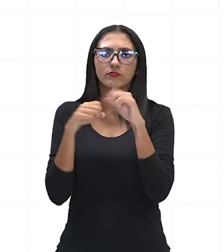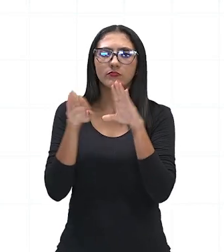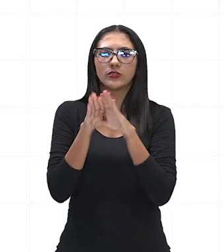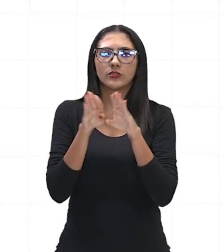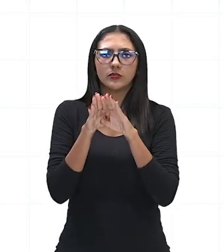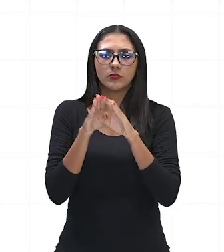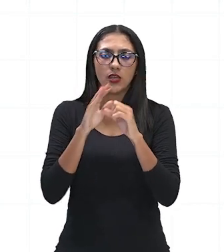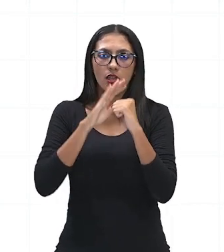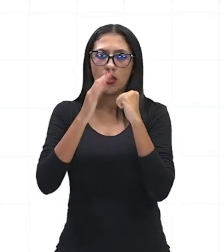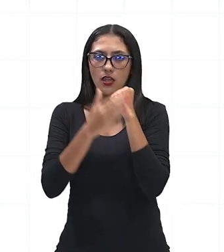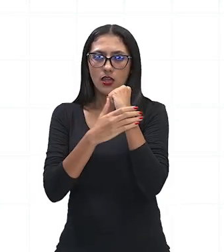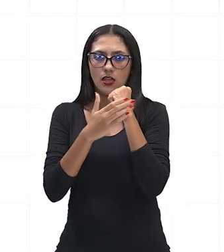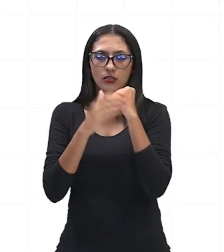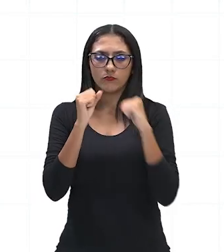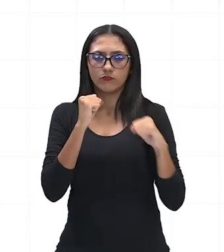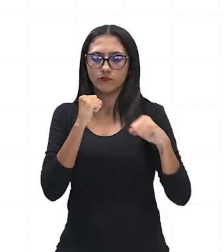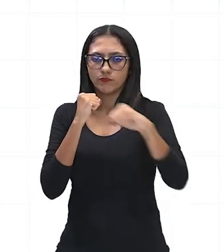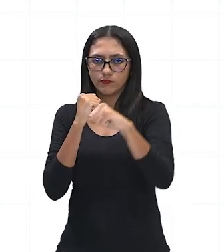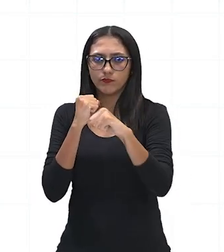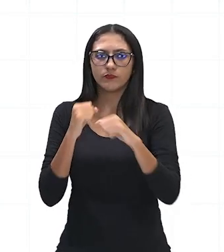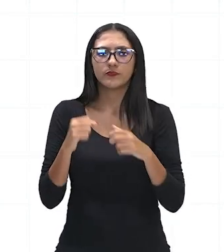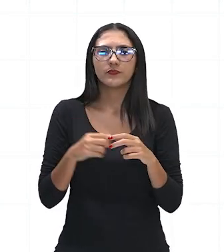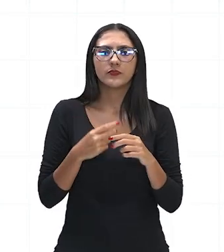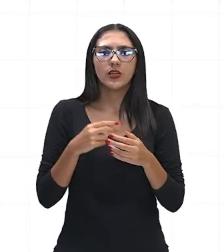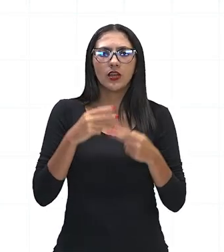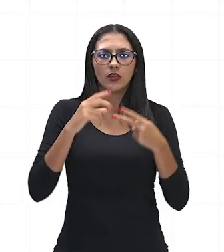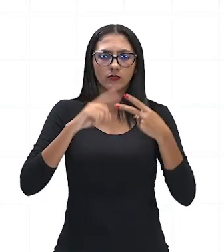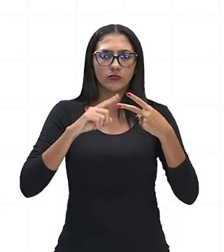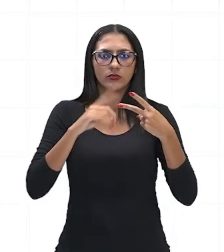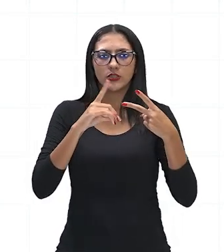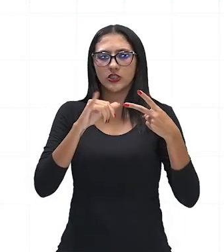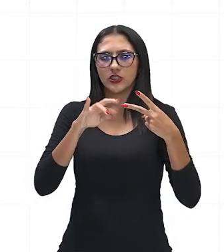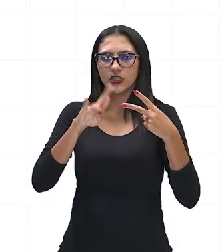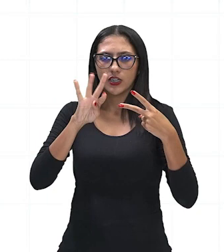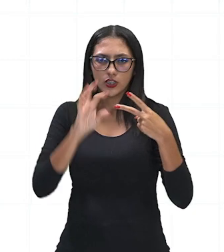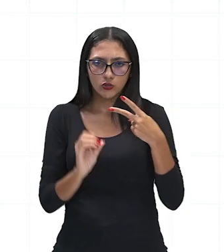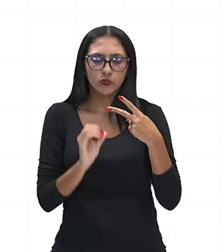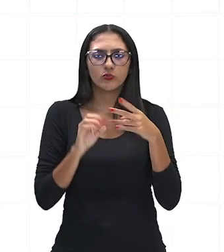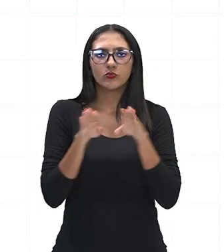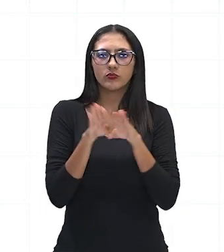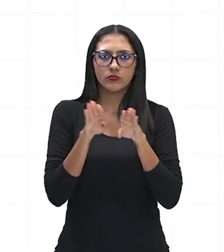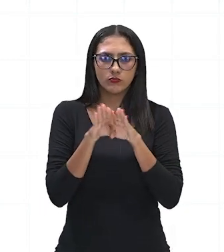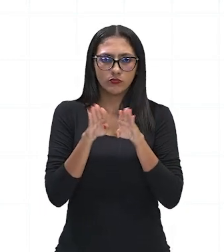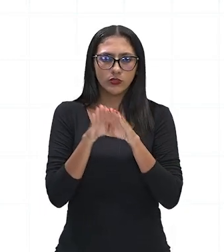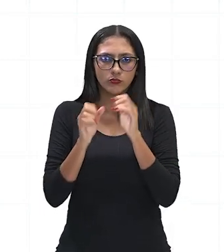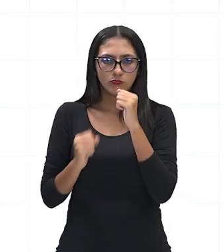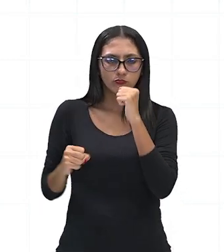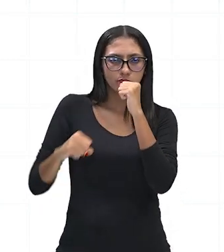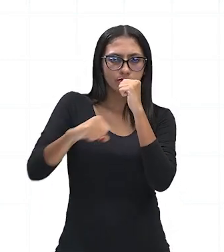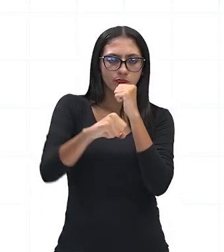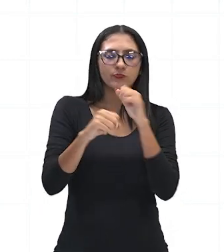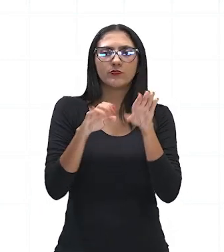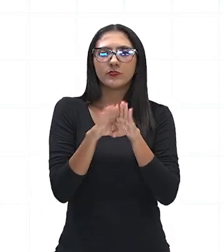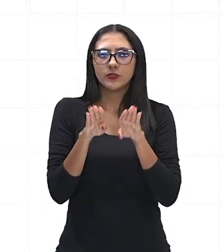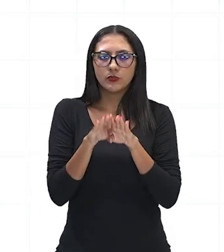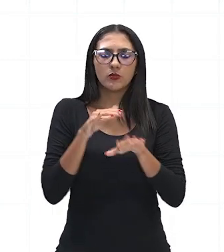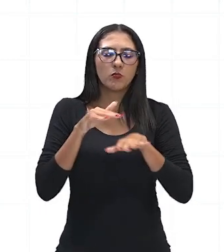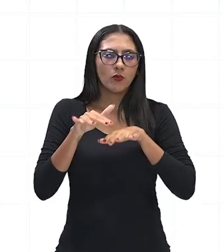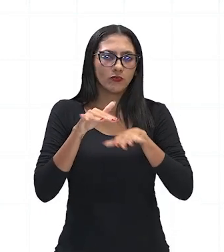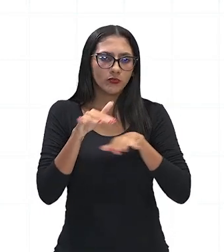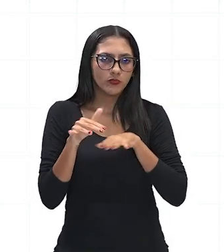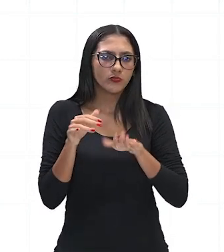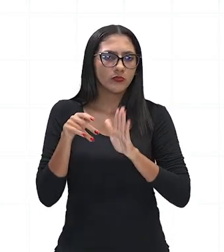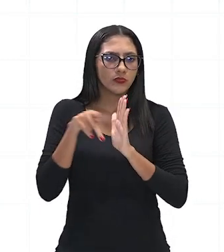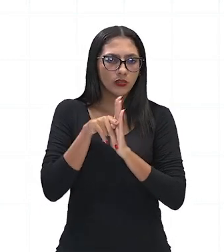adversário. Temos também o direto, o cruzado, o uppercut, que são feitos com a parte superior do braço, né? Ou melhor,